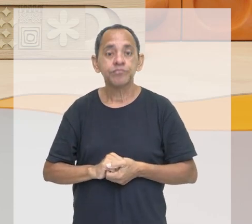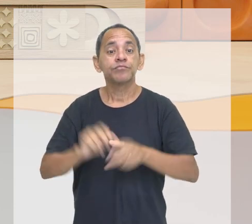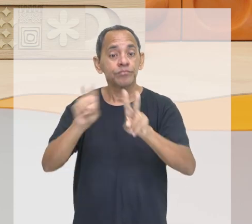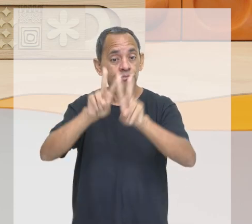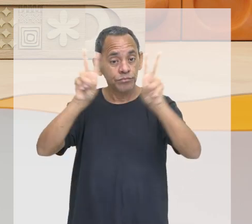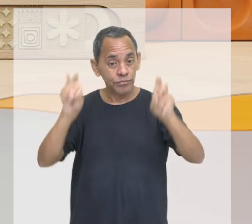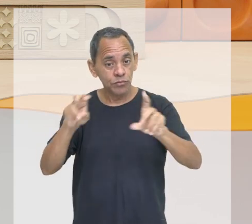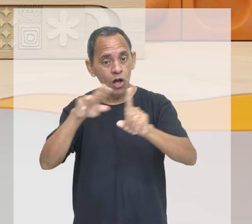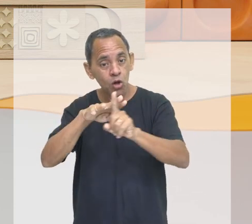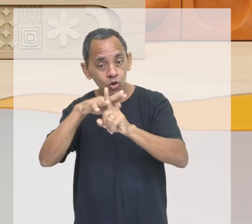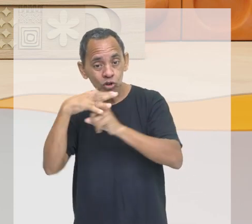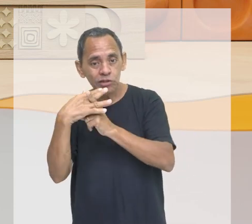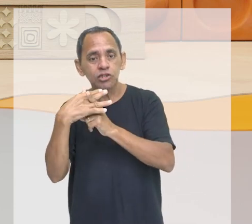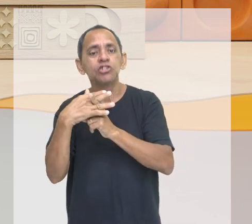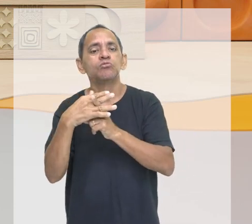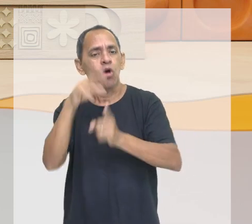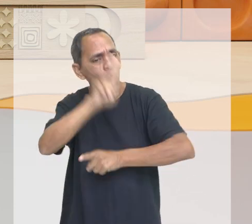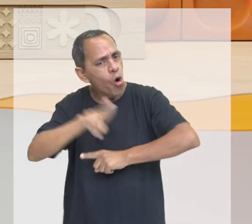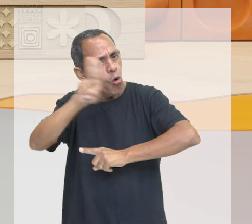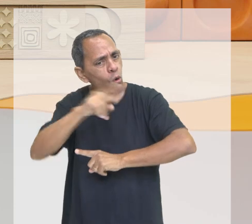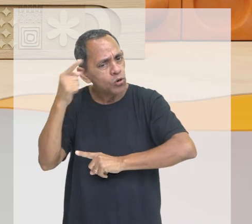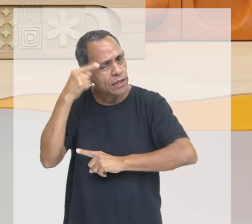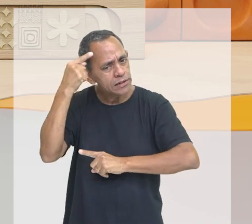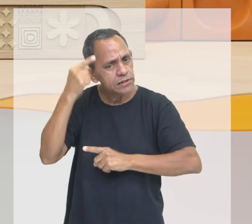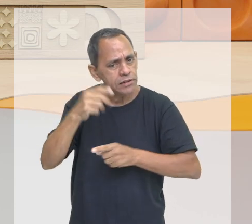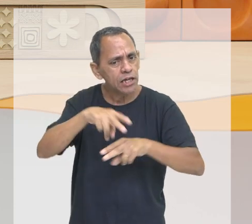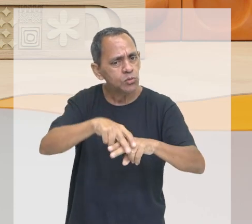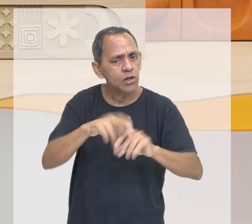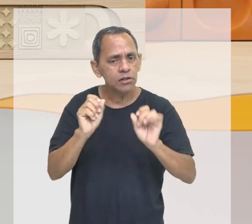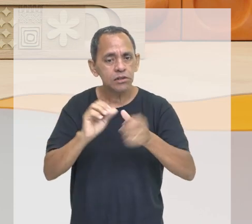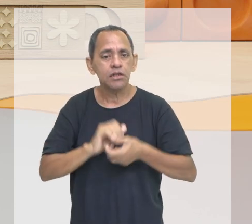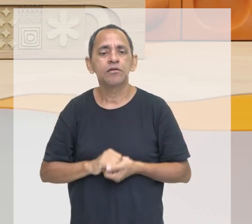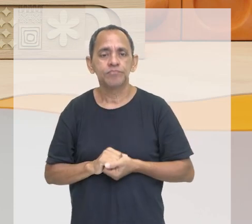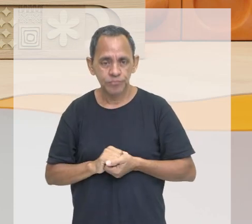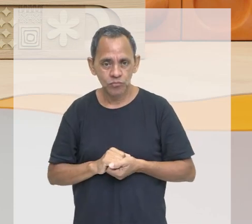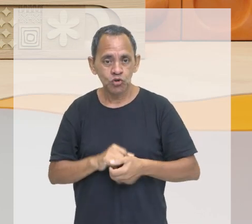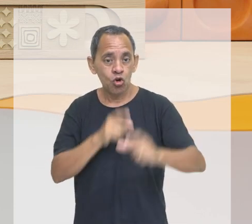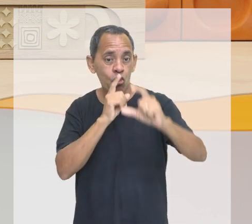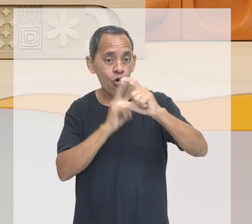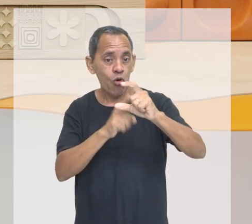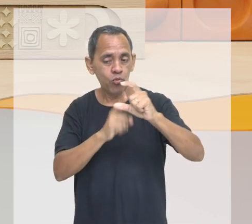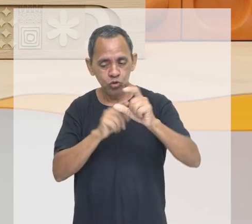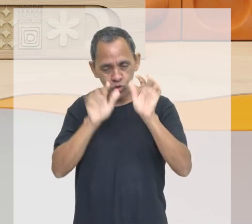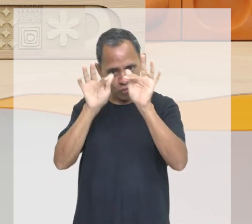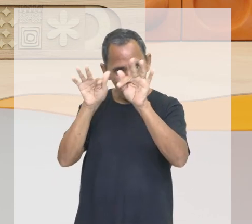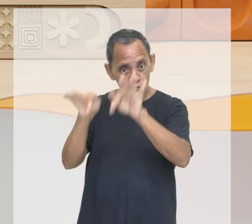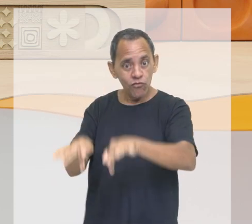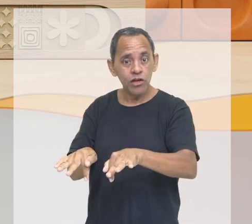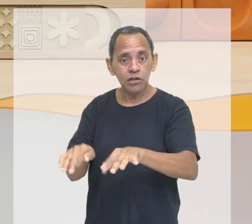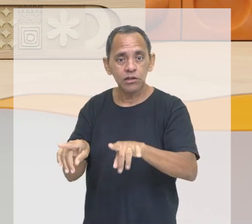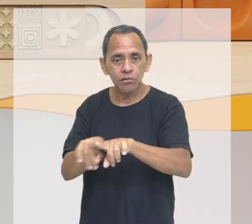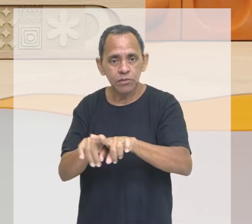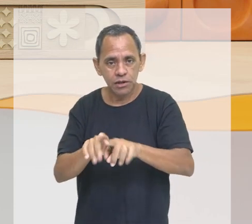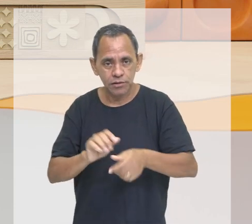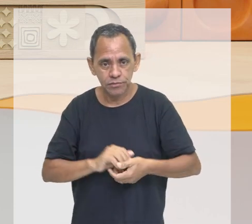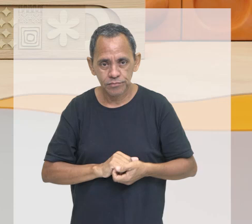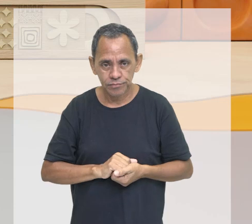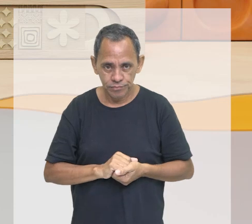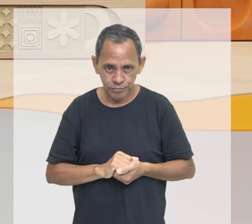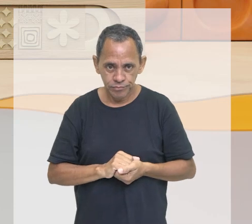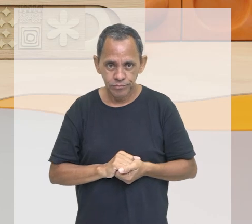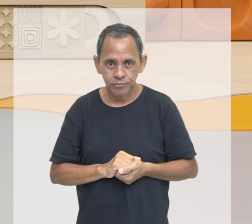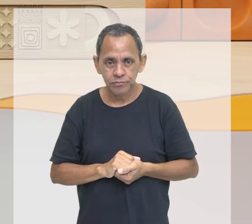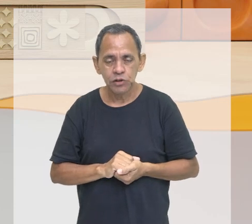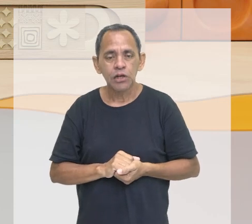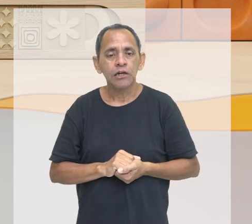Socialismo é a implantação dessas ideias, digamos que o meio, e o comunismo é o fim. O comunismo,